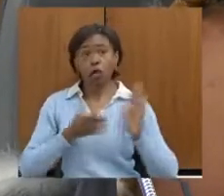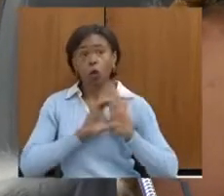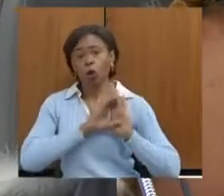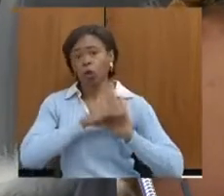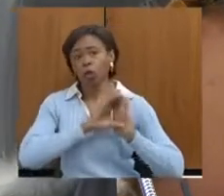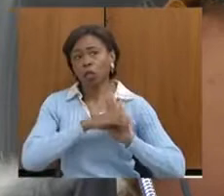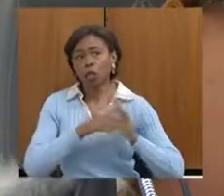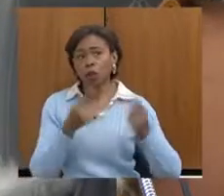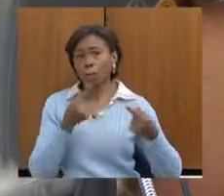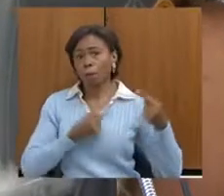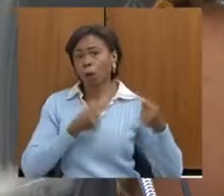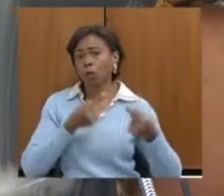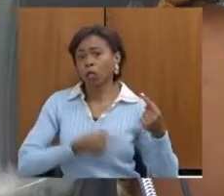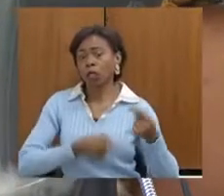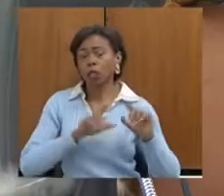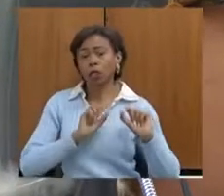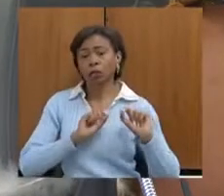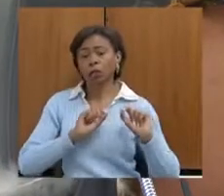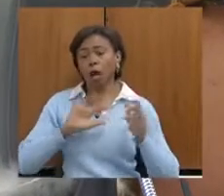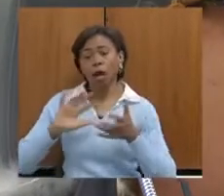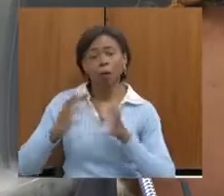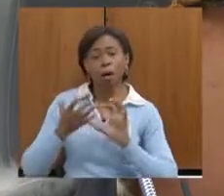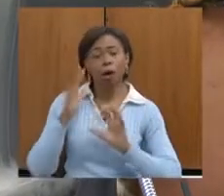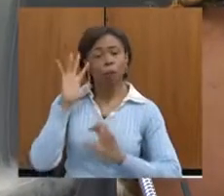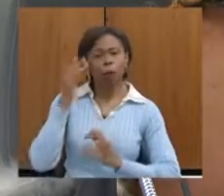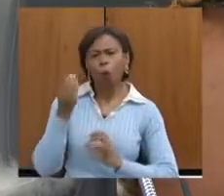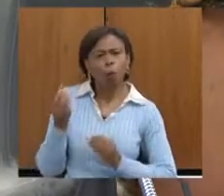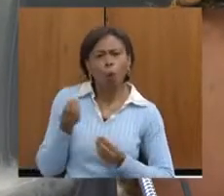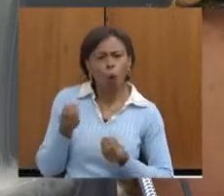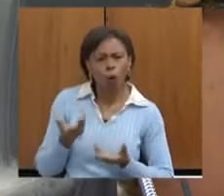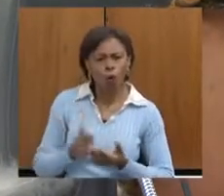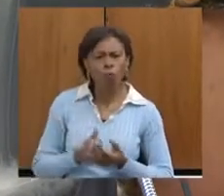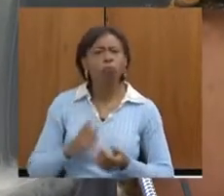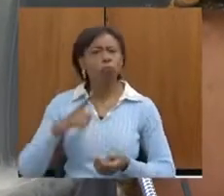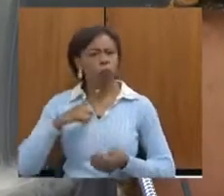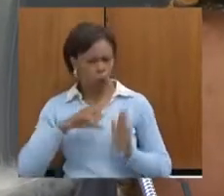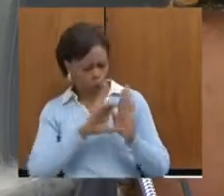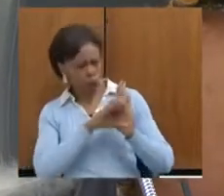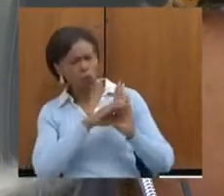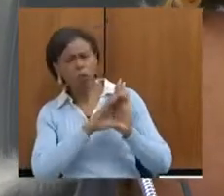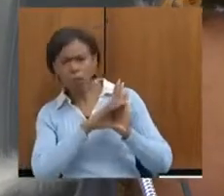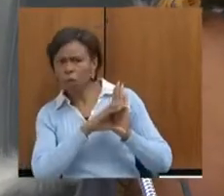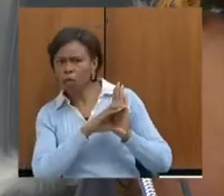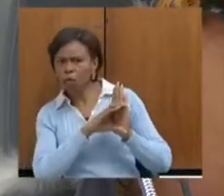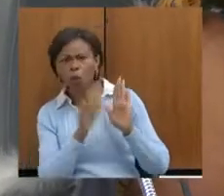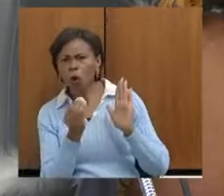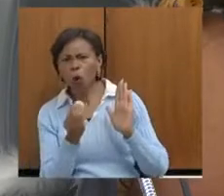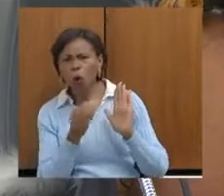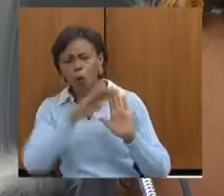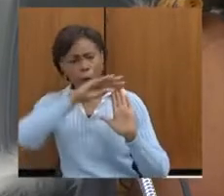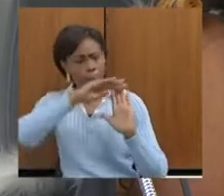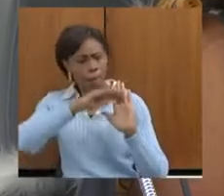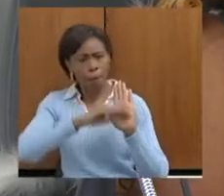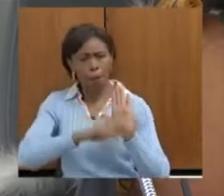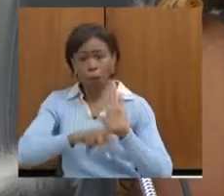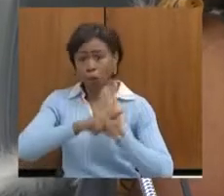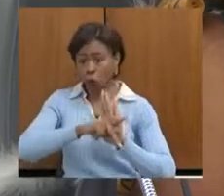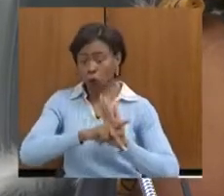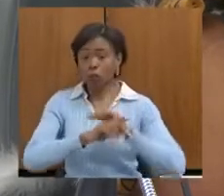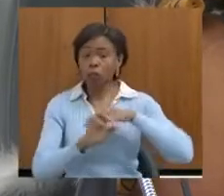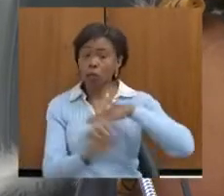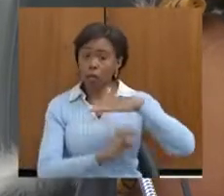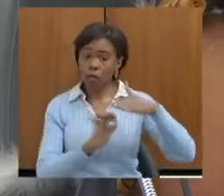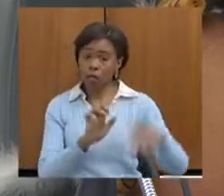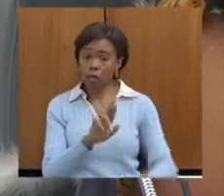e da reparação como que vai ser implementado então tem um conceito tenho como que vai ser os programas da renova quem